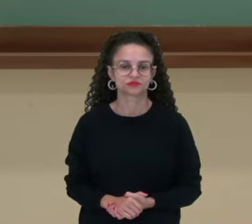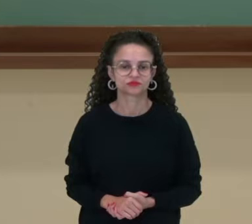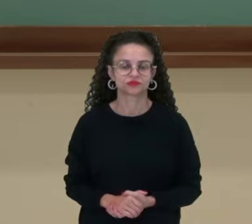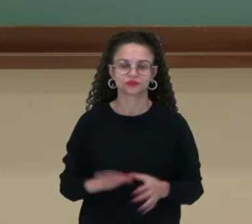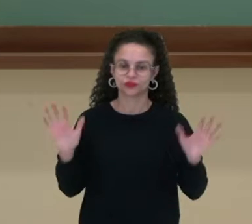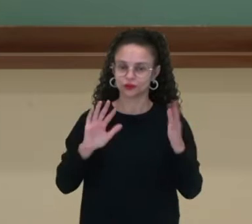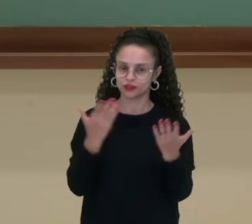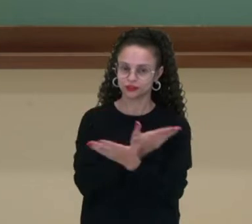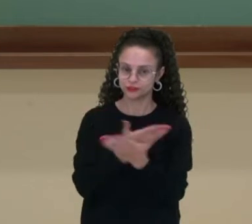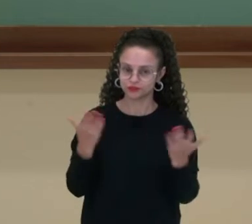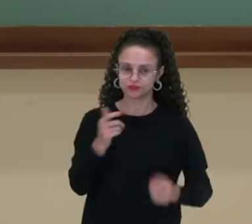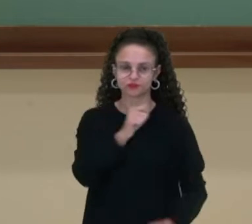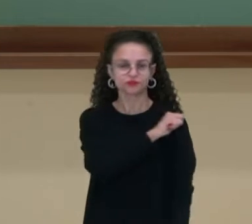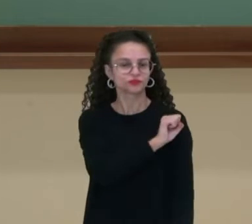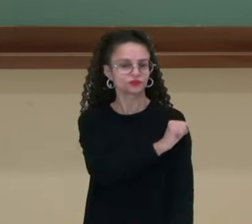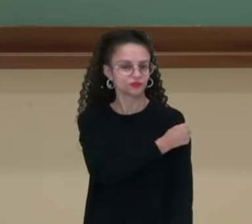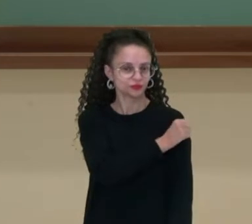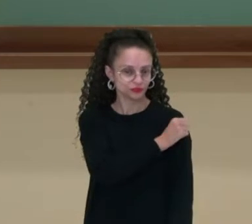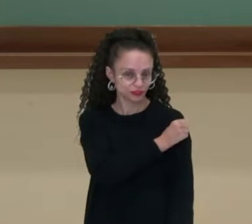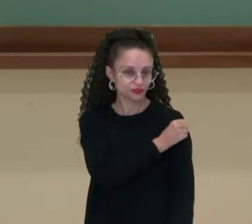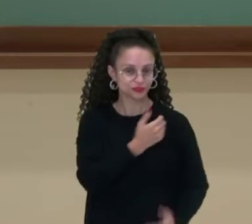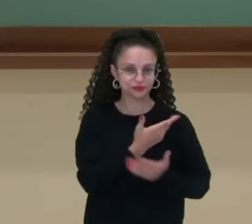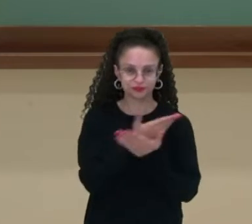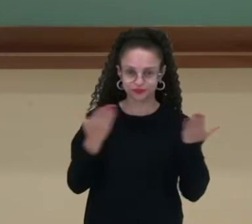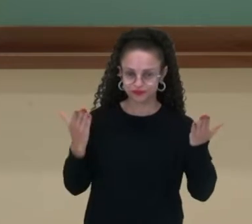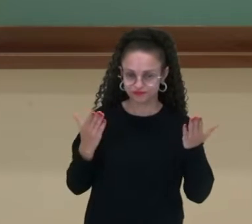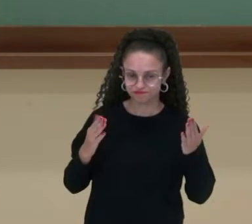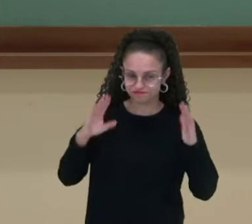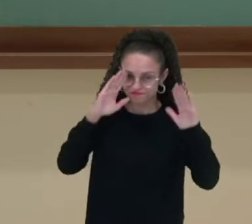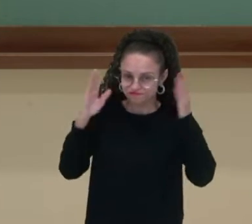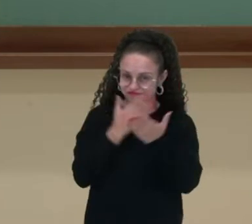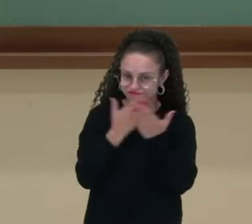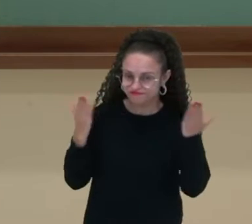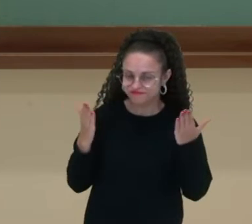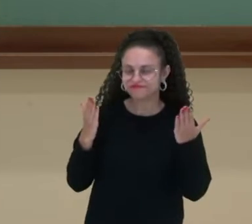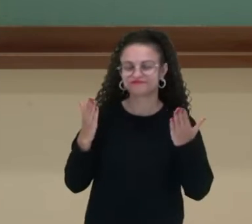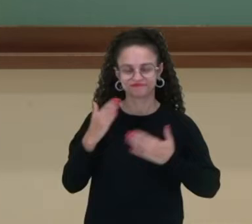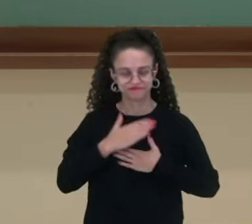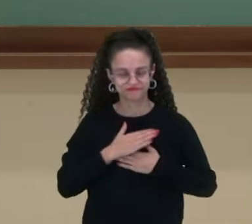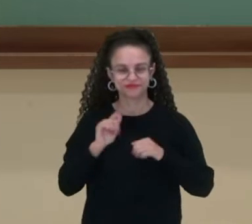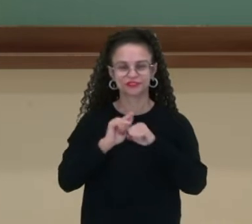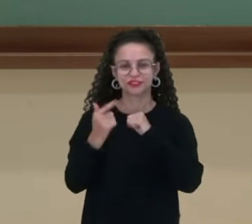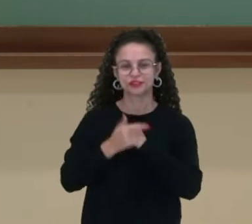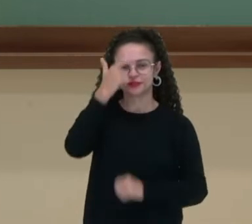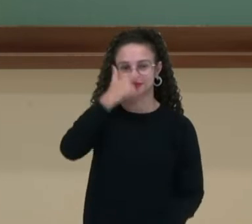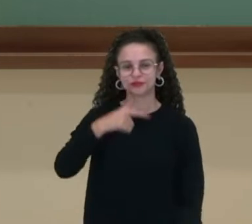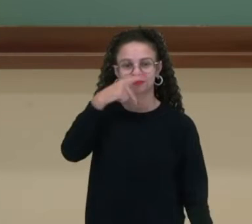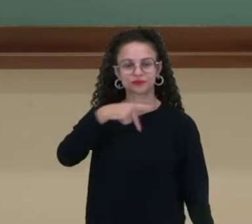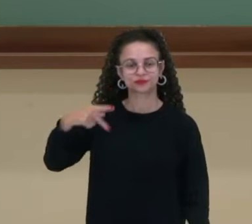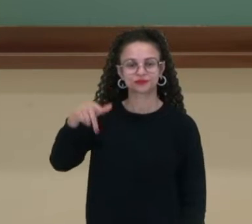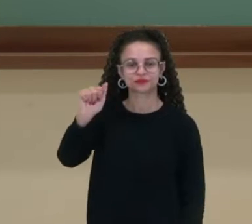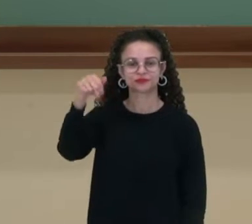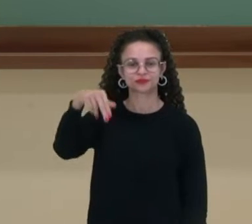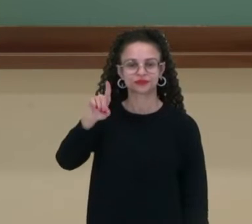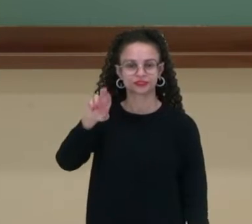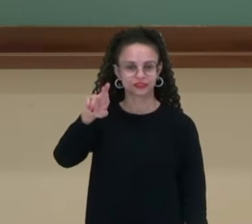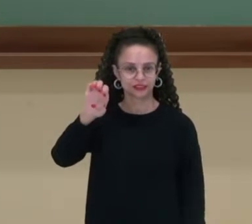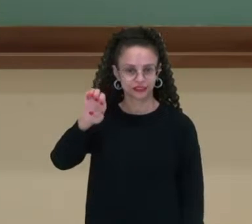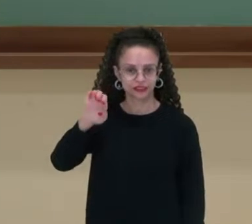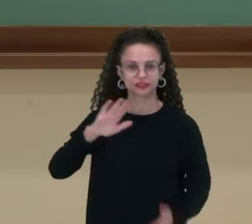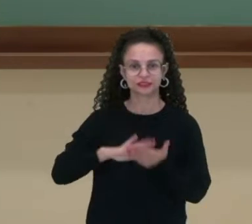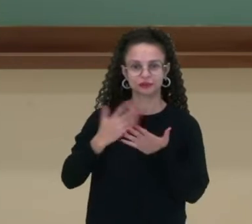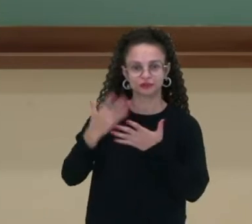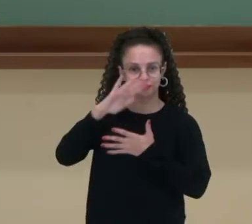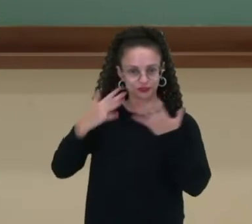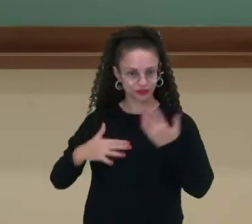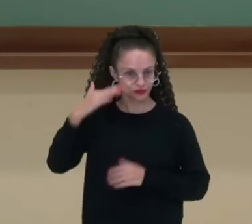Olá, estudantes do 8º ano do Ensino Fundamental. Saudações geográficas. Eu sou o professor André e estamos aqui com a nossa intérprete de